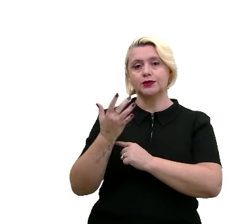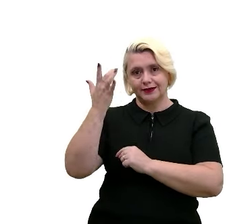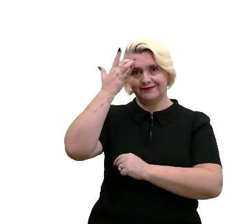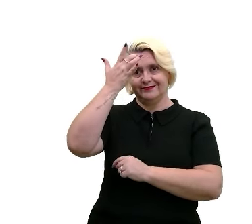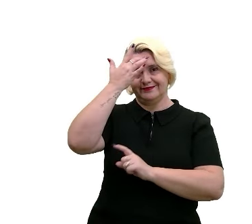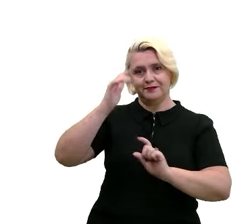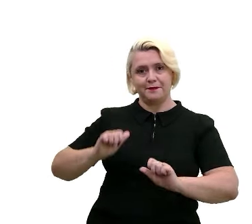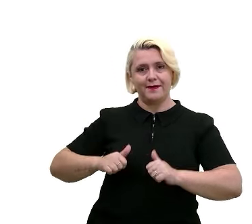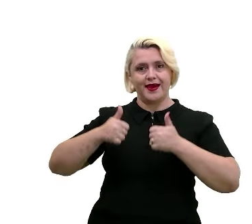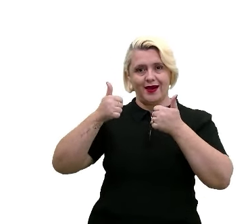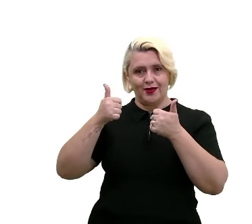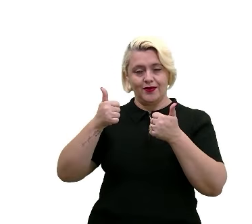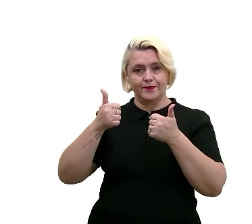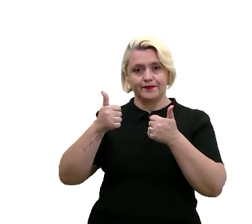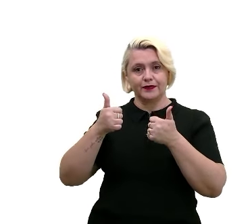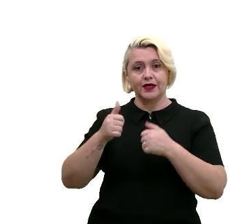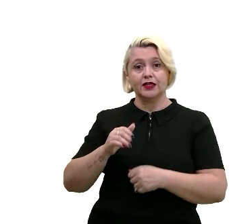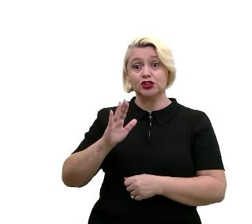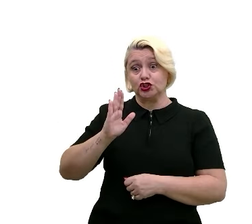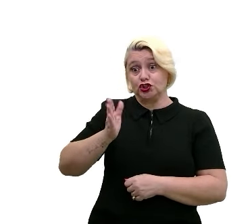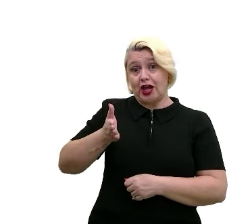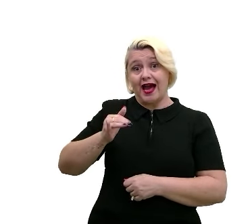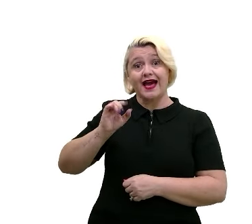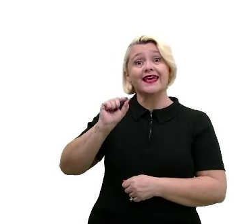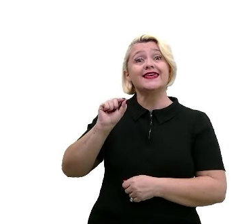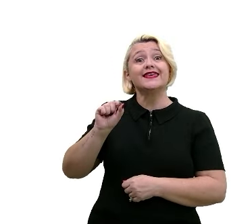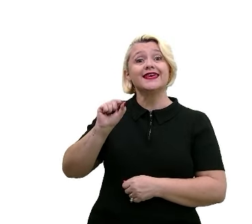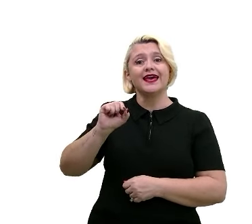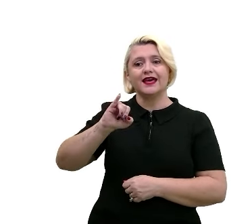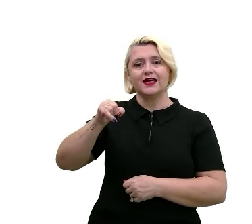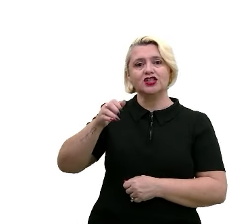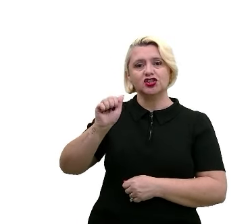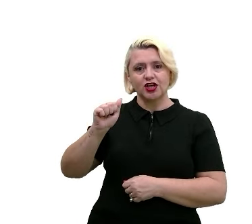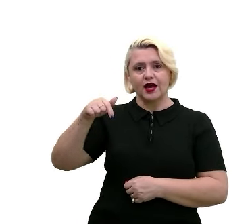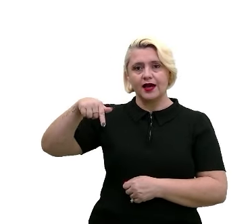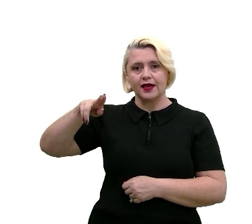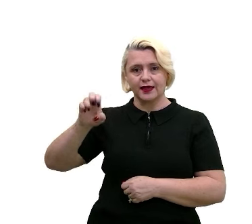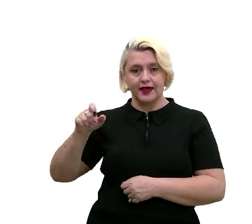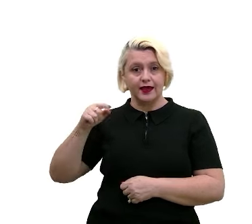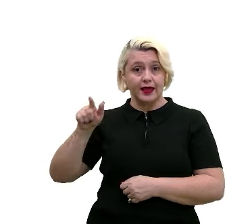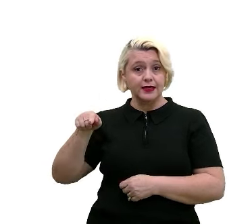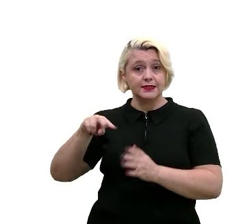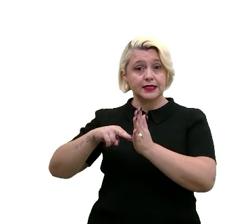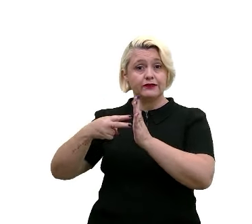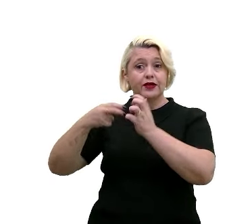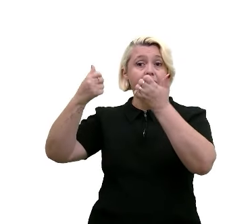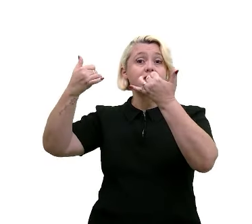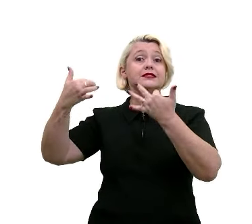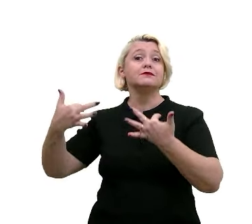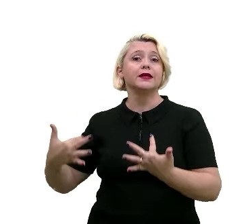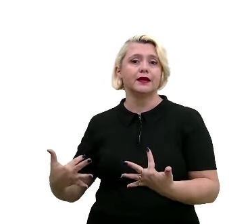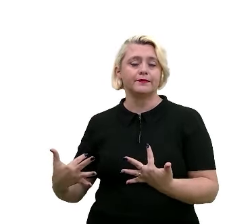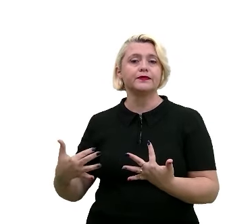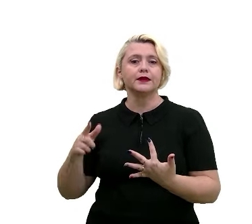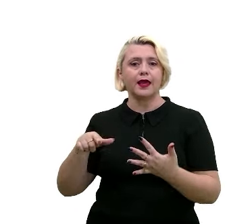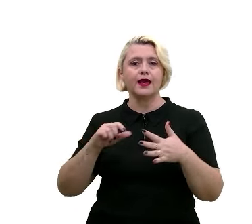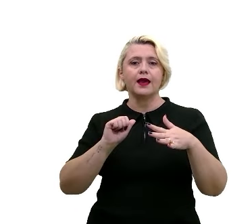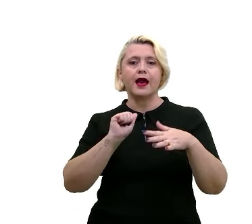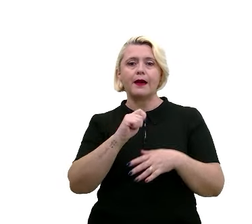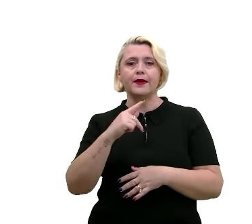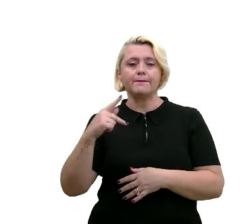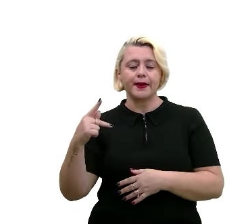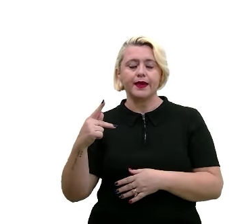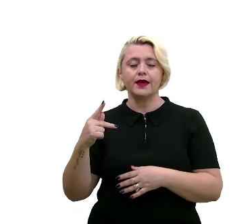mental, já que, aqui vem a explicação do que eu quero dizer. Aplicativos de meditação e